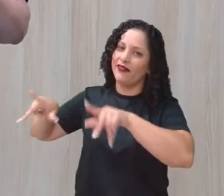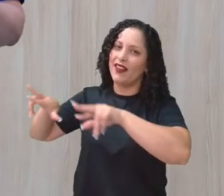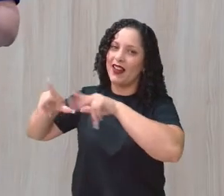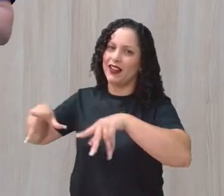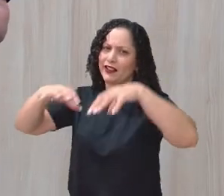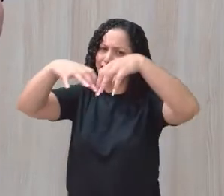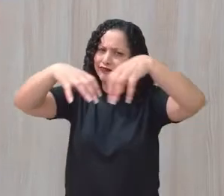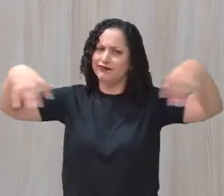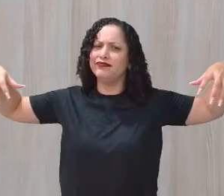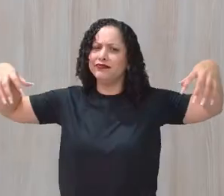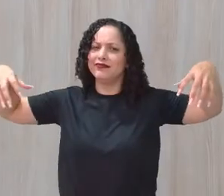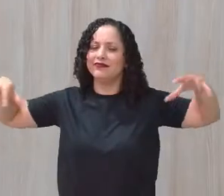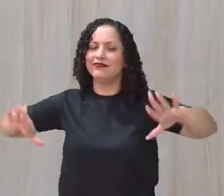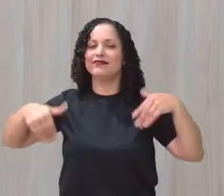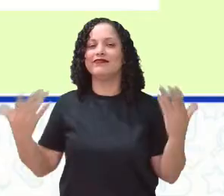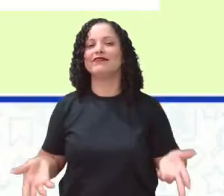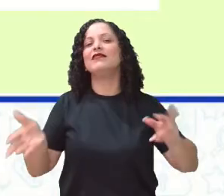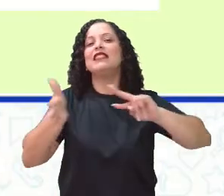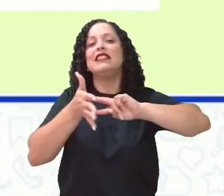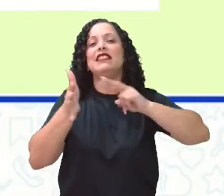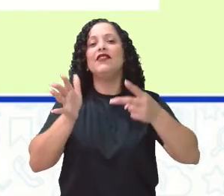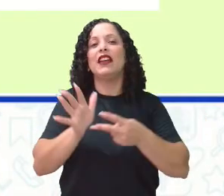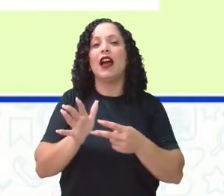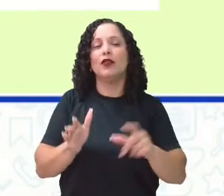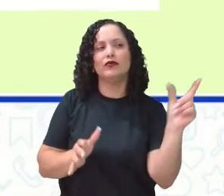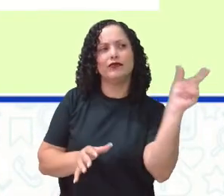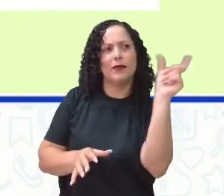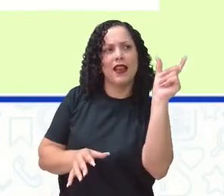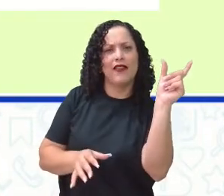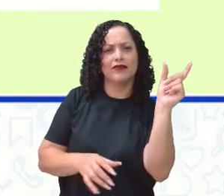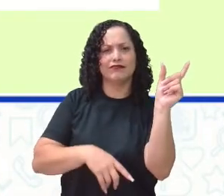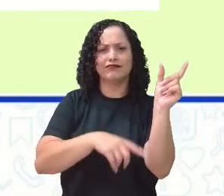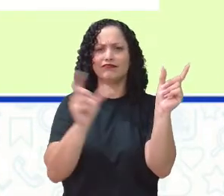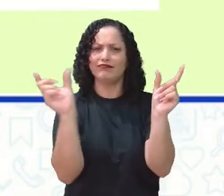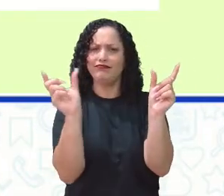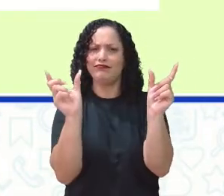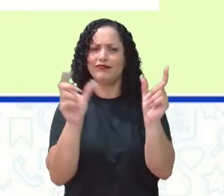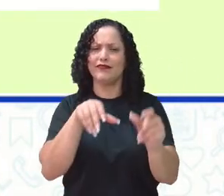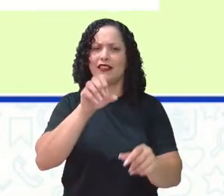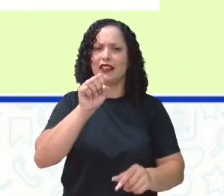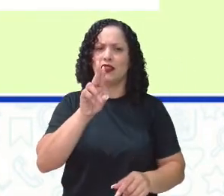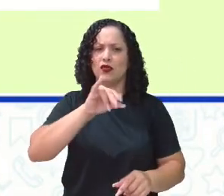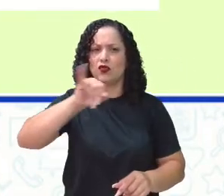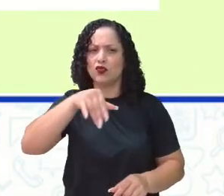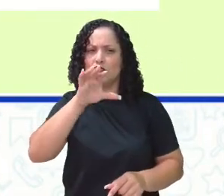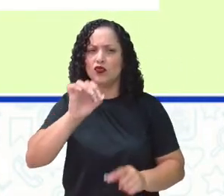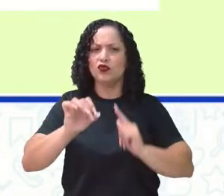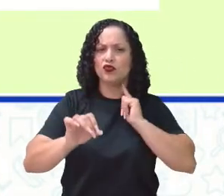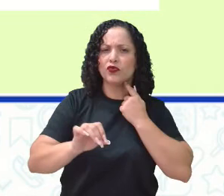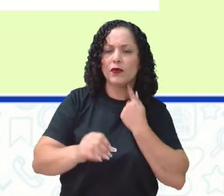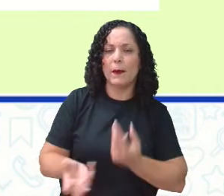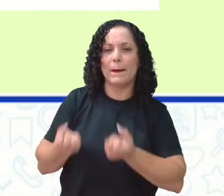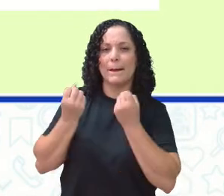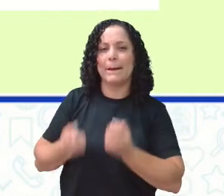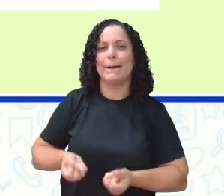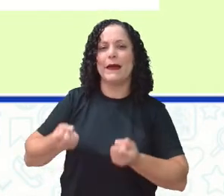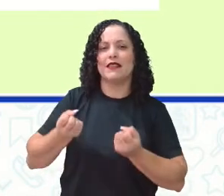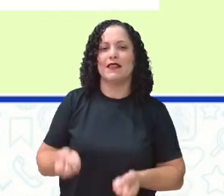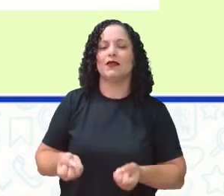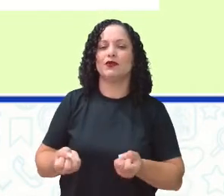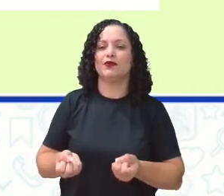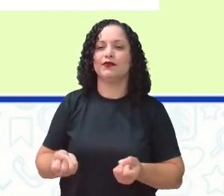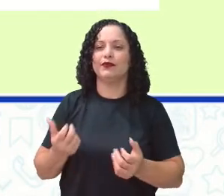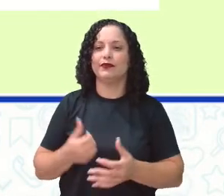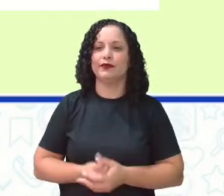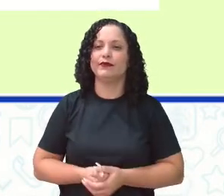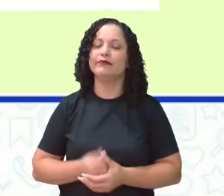o sentido da palavra sujo e pesado no último quadrinho? O sentido muda totalmente, tá certo? Então,